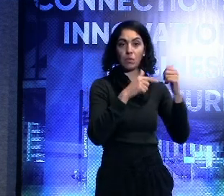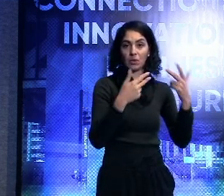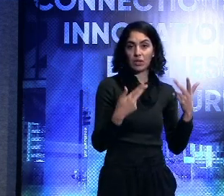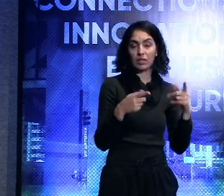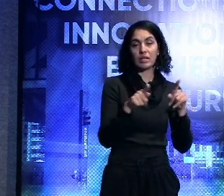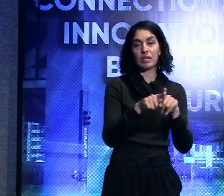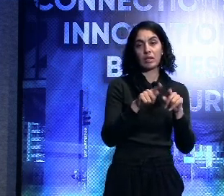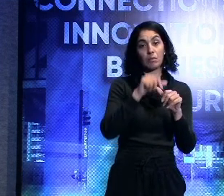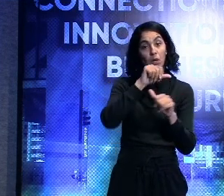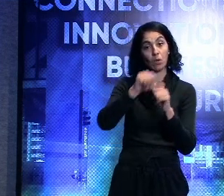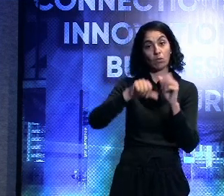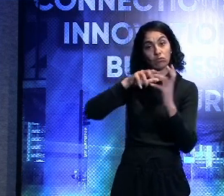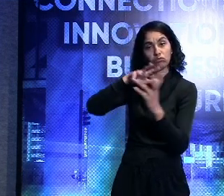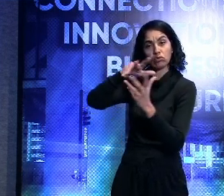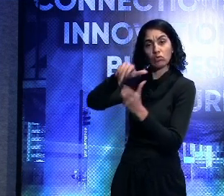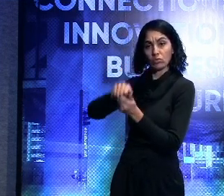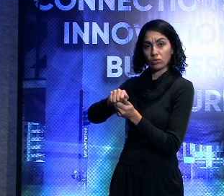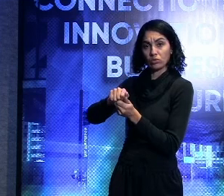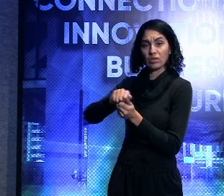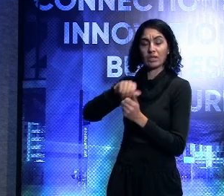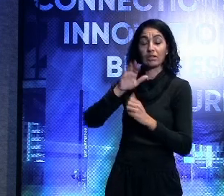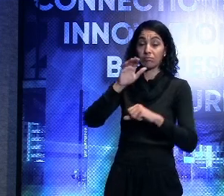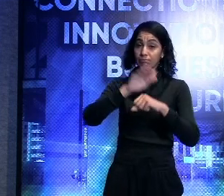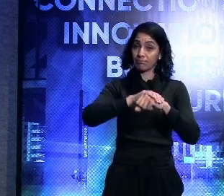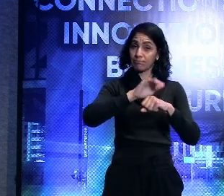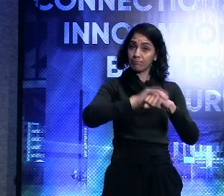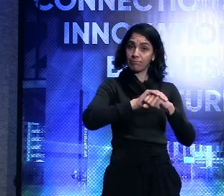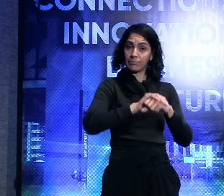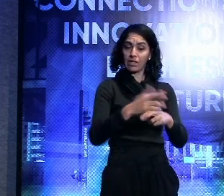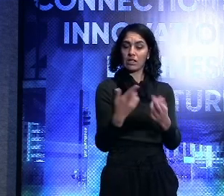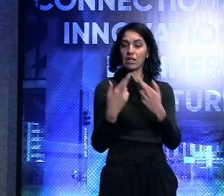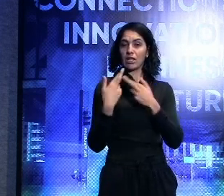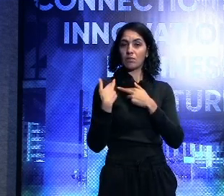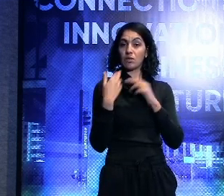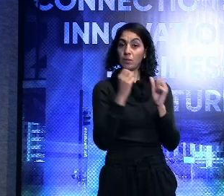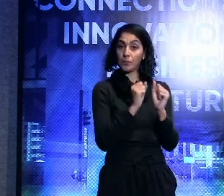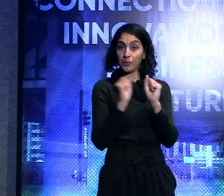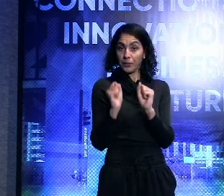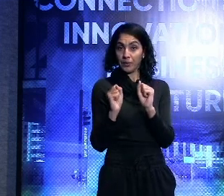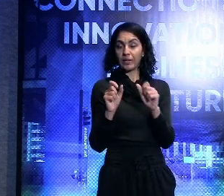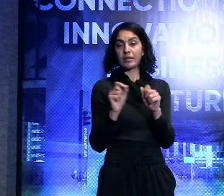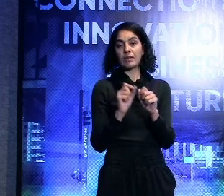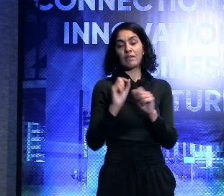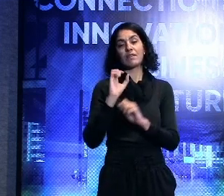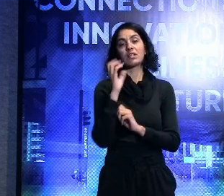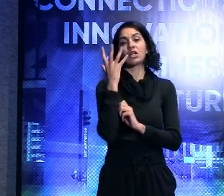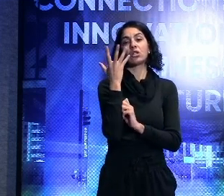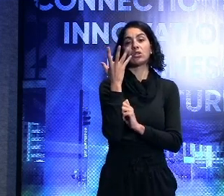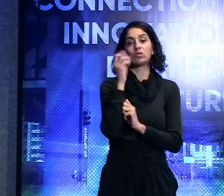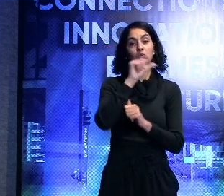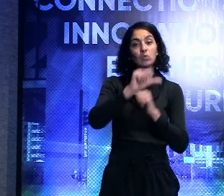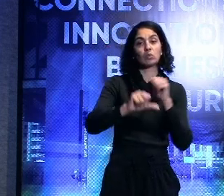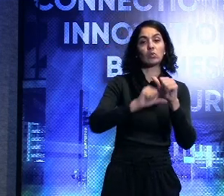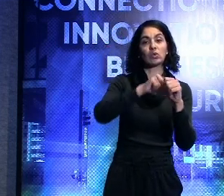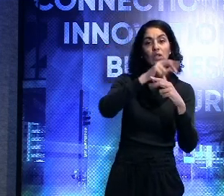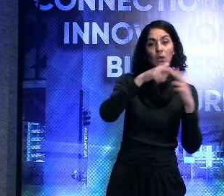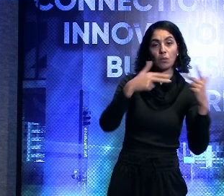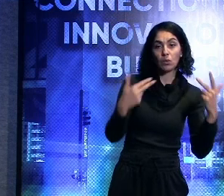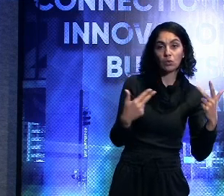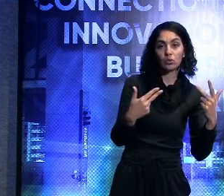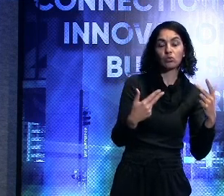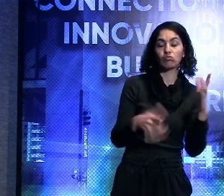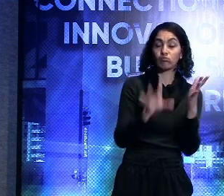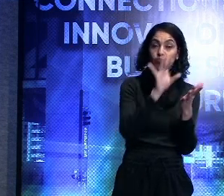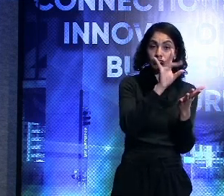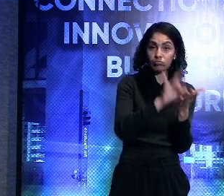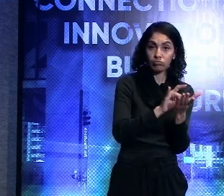mude o mundo. Então, está nas nossas mãos esse poder de fazer isso acontecer, de tornar produtos algo real, tornar os